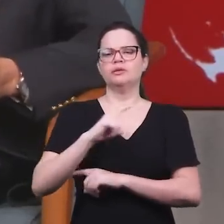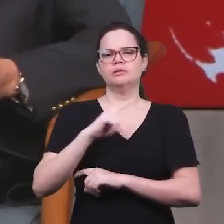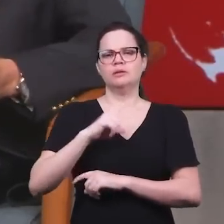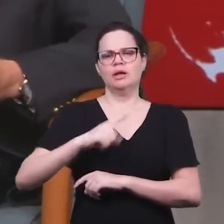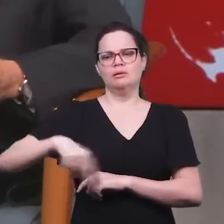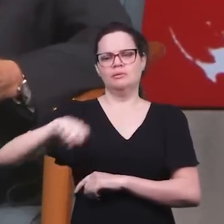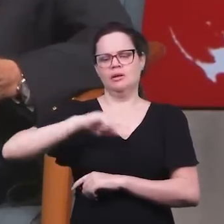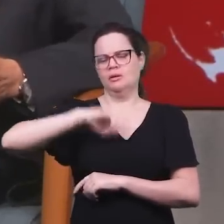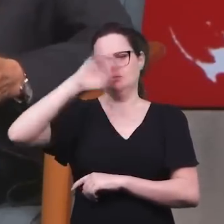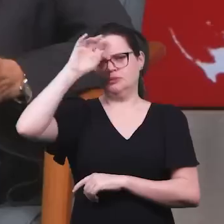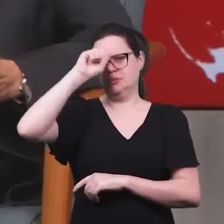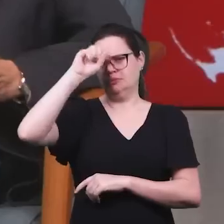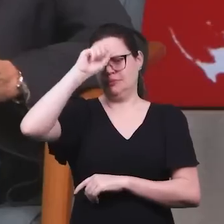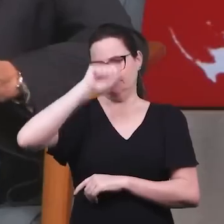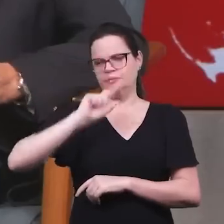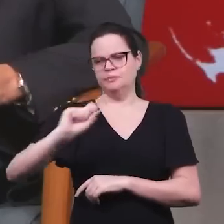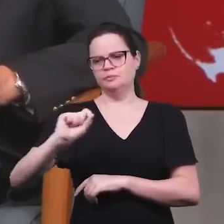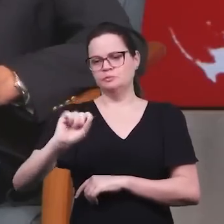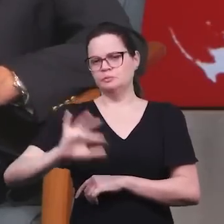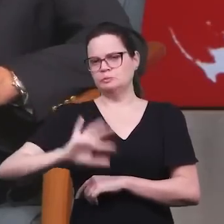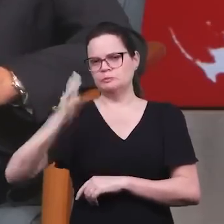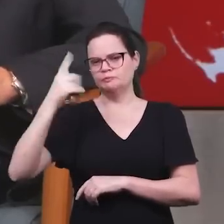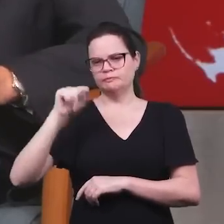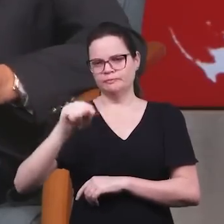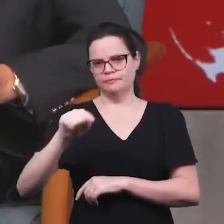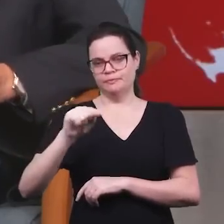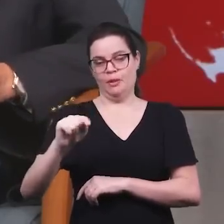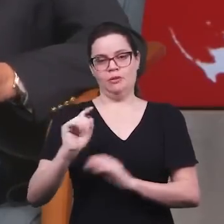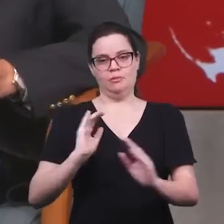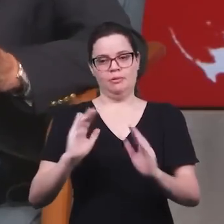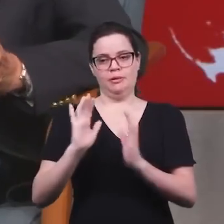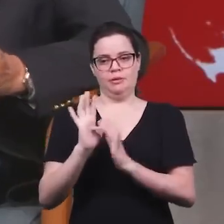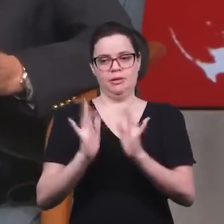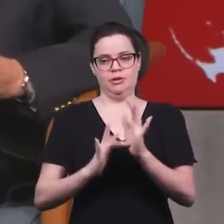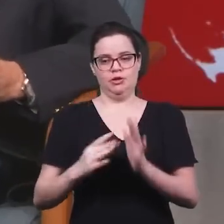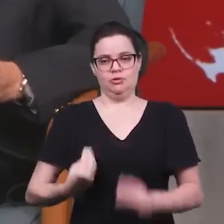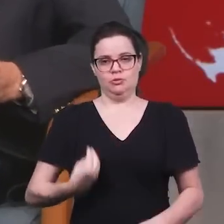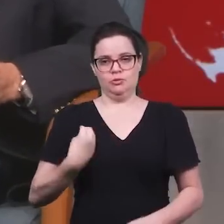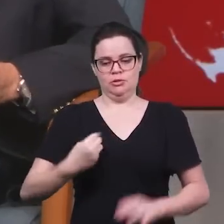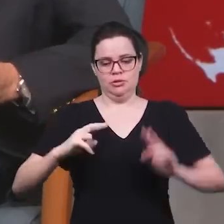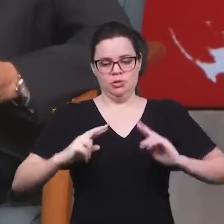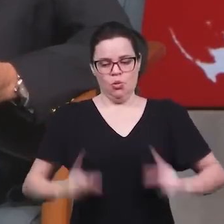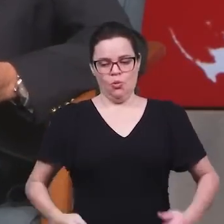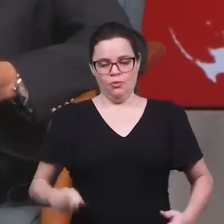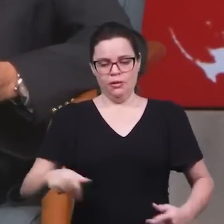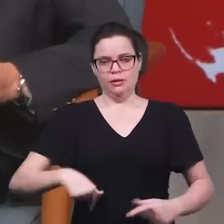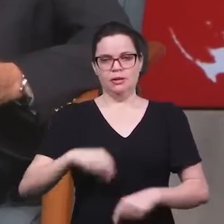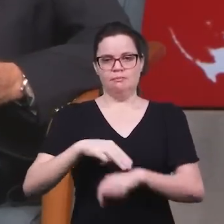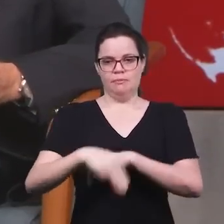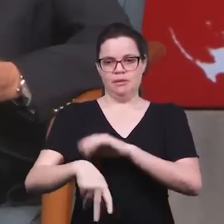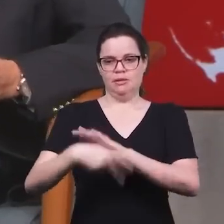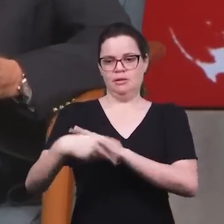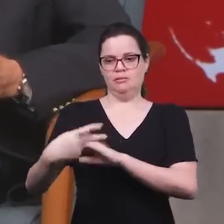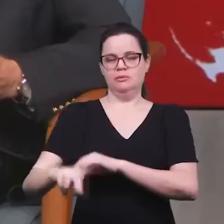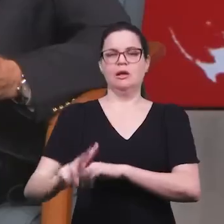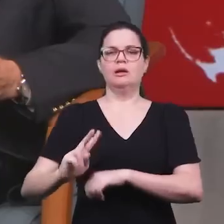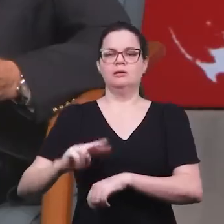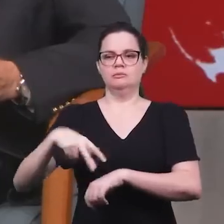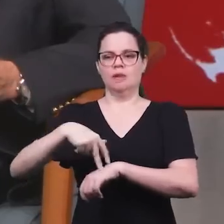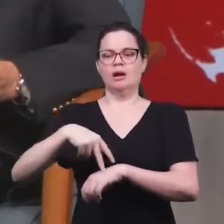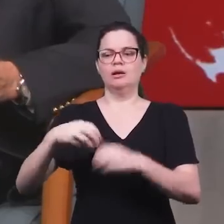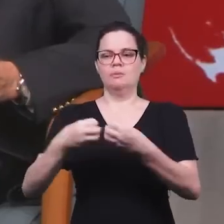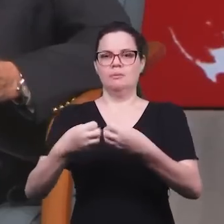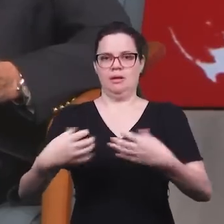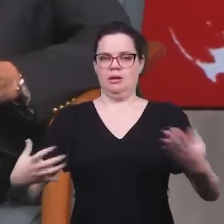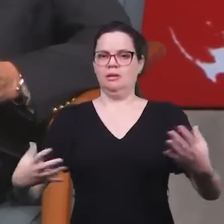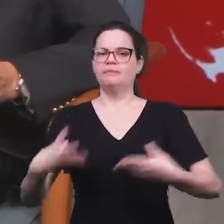fato tão importante no ministério de Jesus, descrito no livro de Lucas, no capítulo 7 do livro